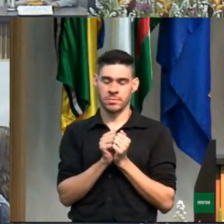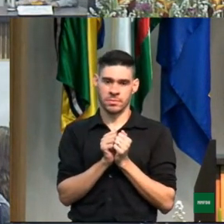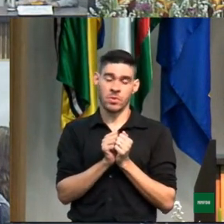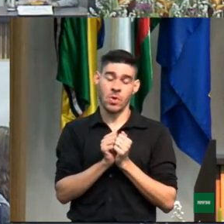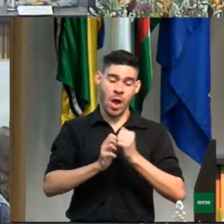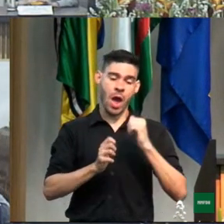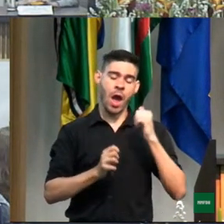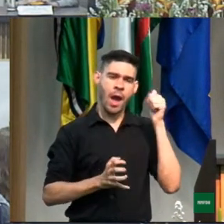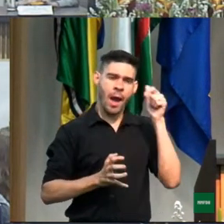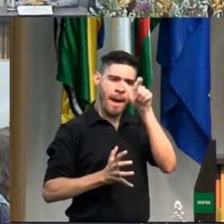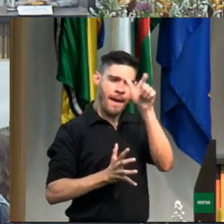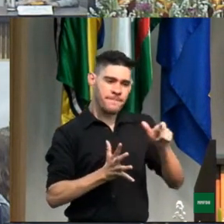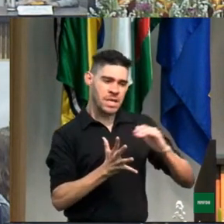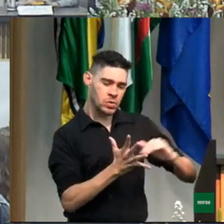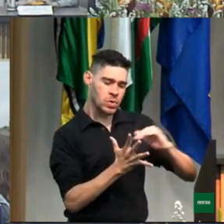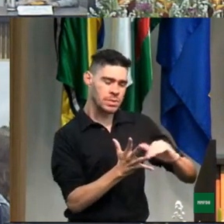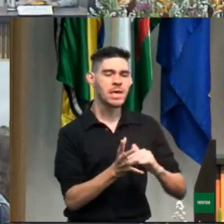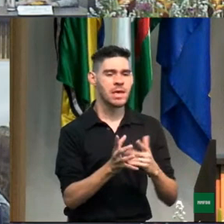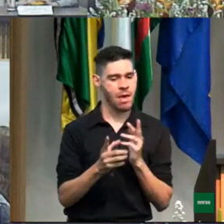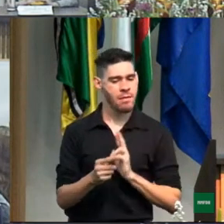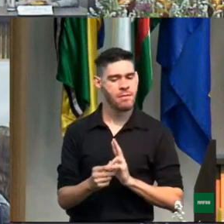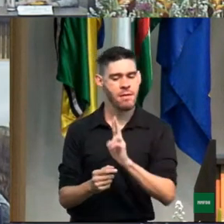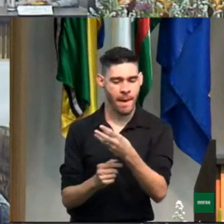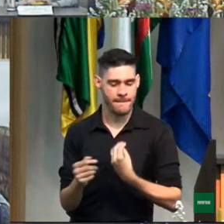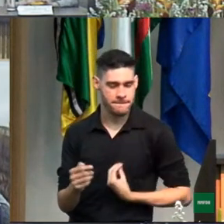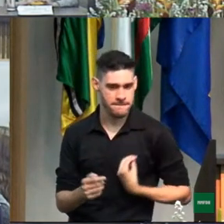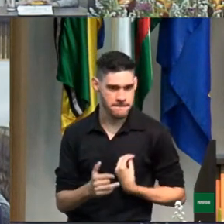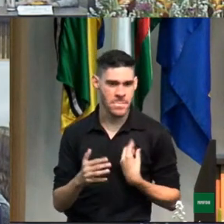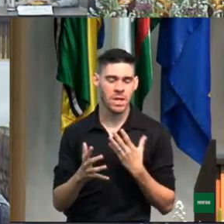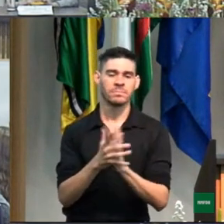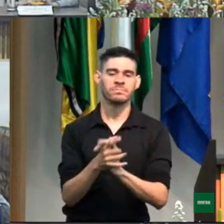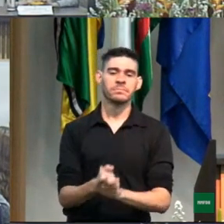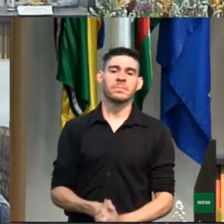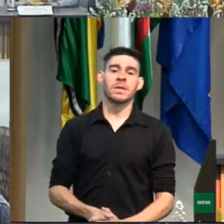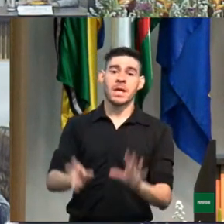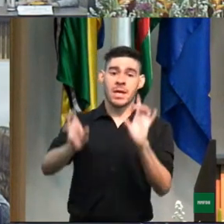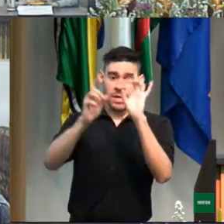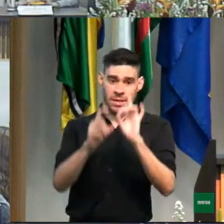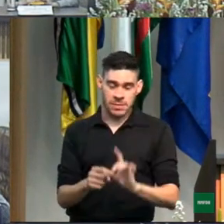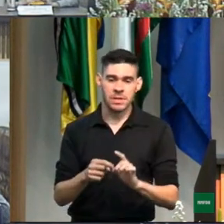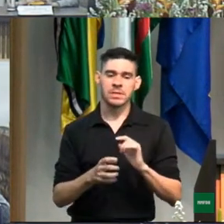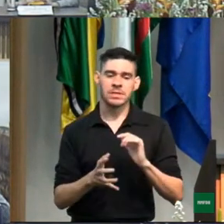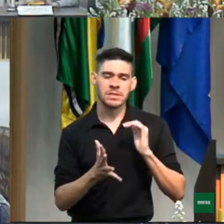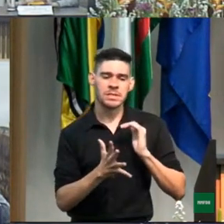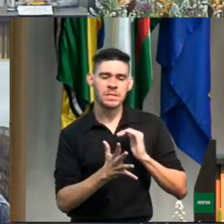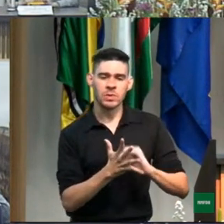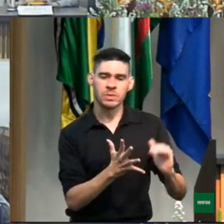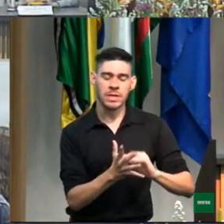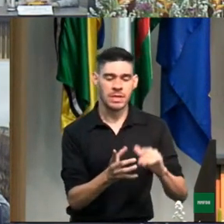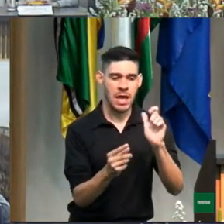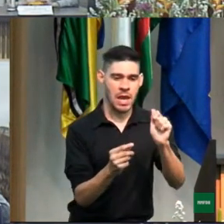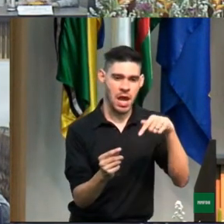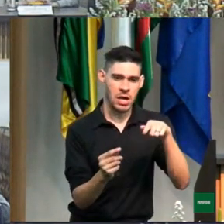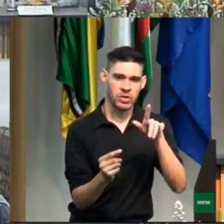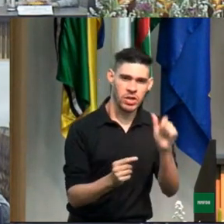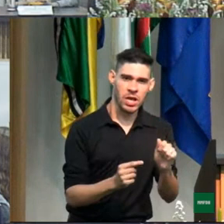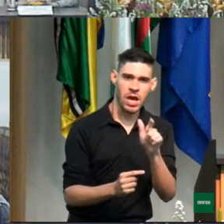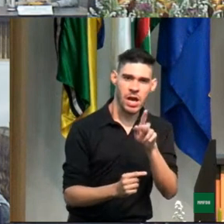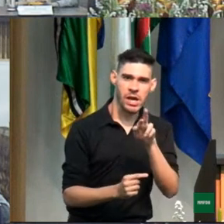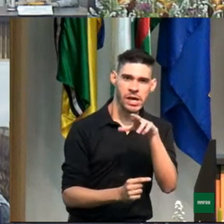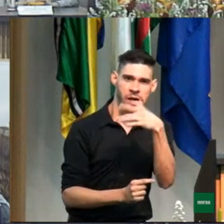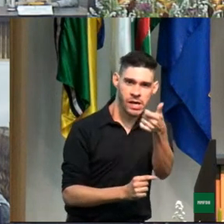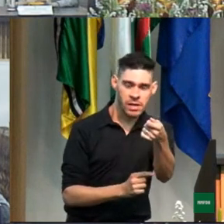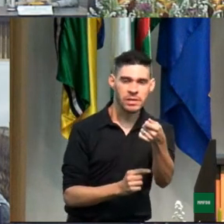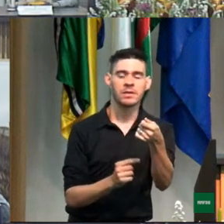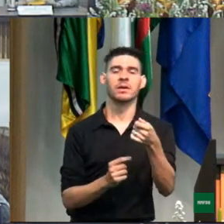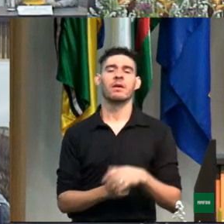presentes do Ministério, em especial a secretária Ângela Gandra, com quem tem participado